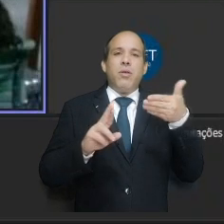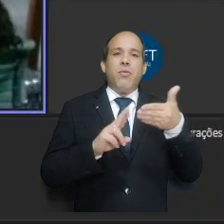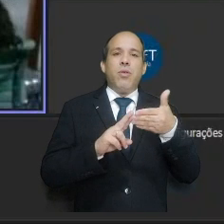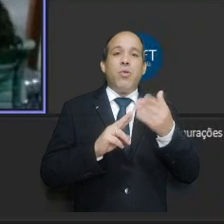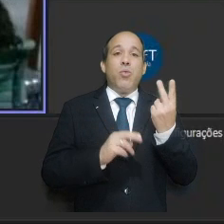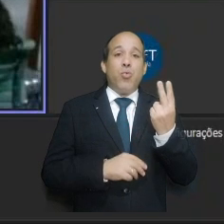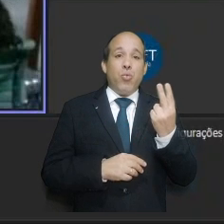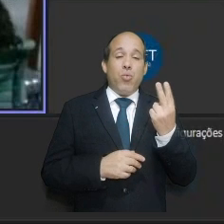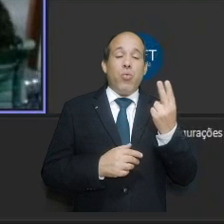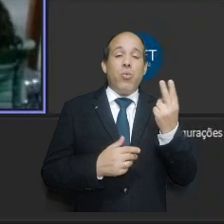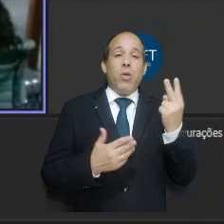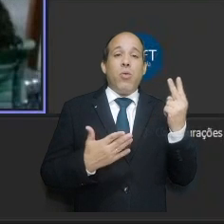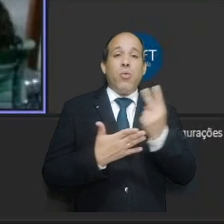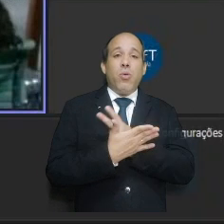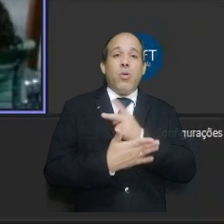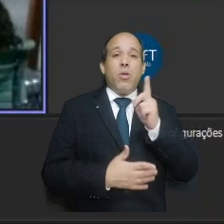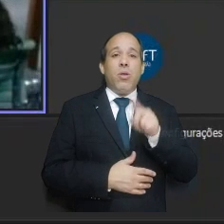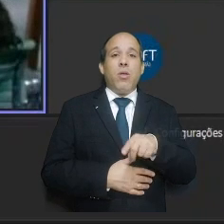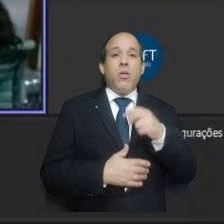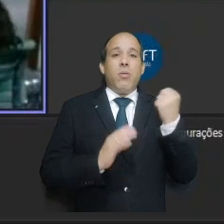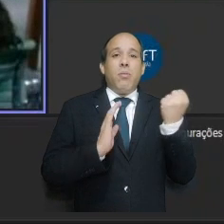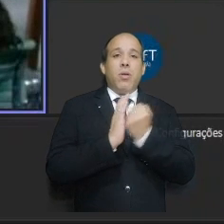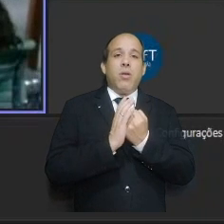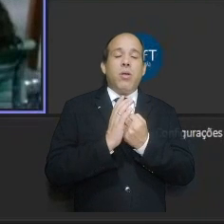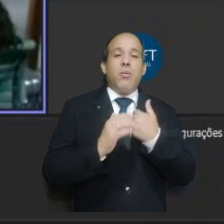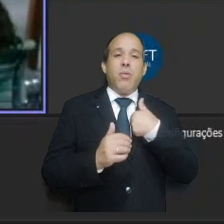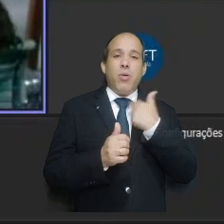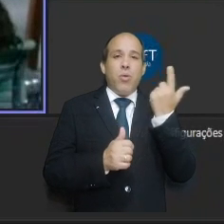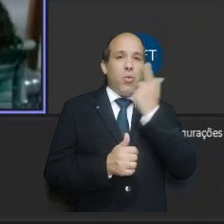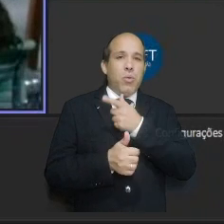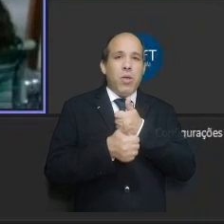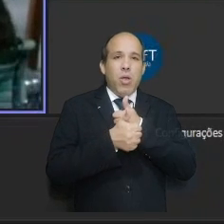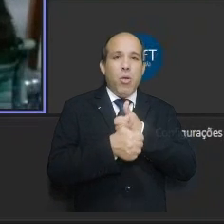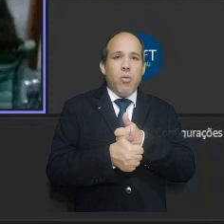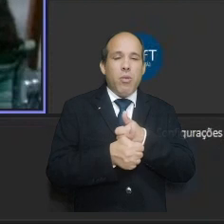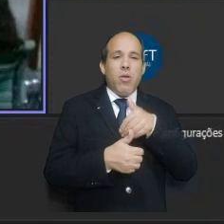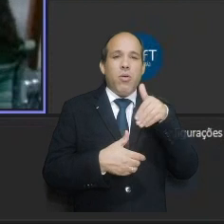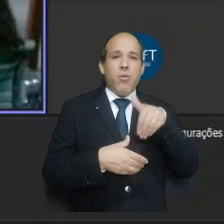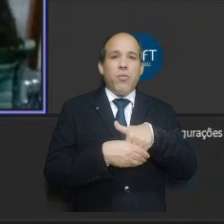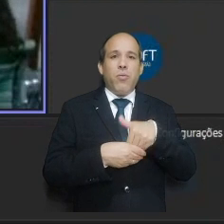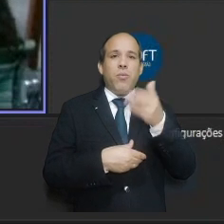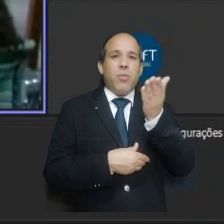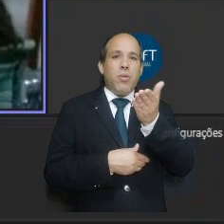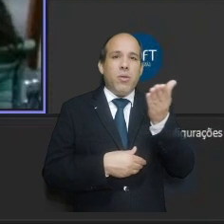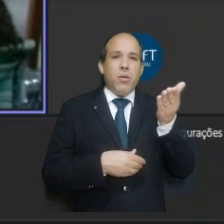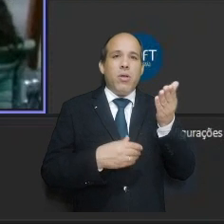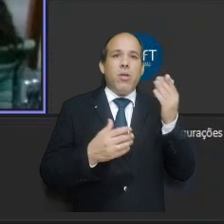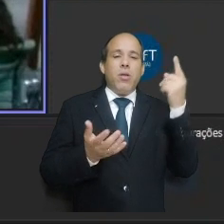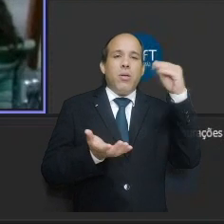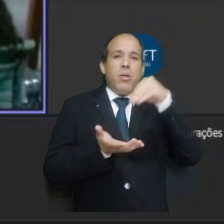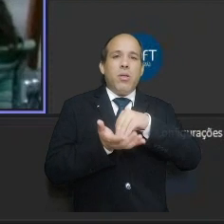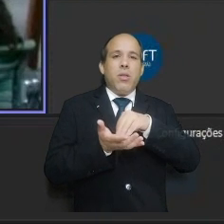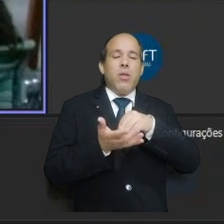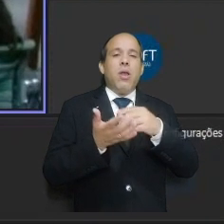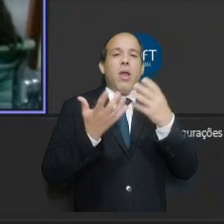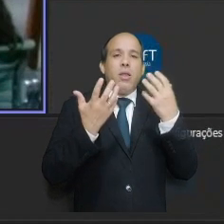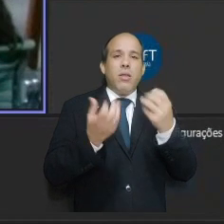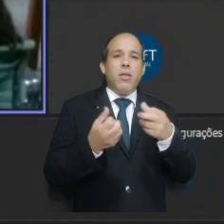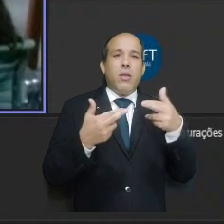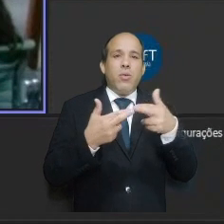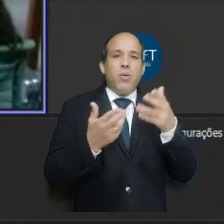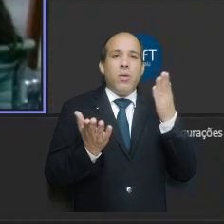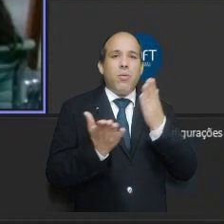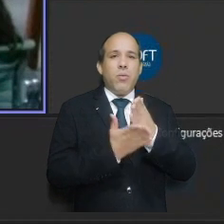também referidas. Esses 2 fatos foram marcantes para que eu pudesse acompanhar Vossa Excelência em